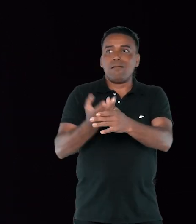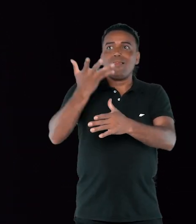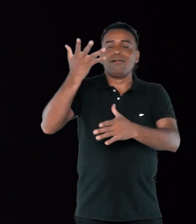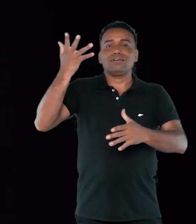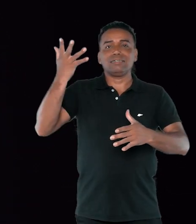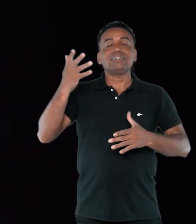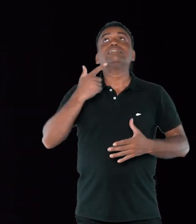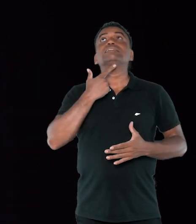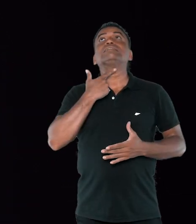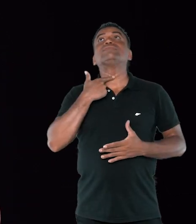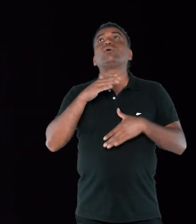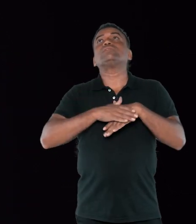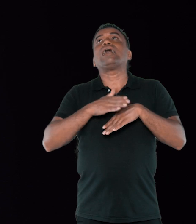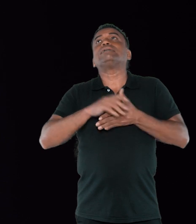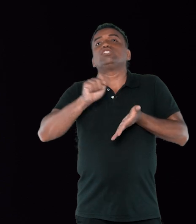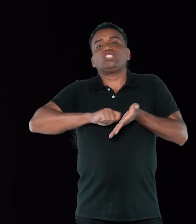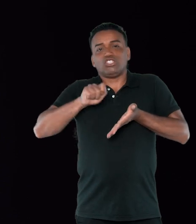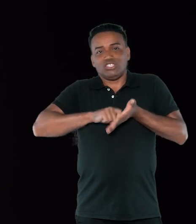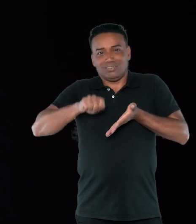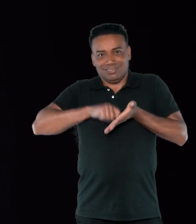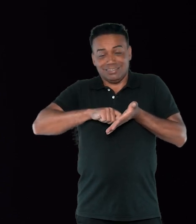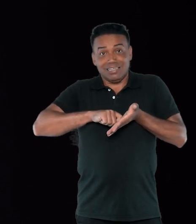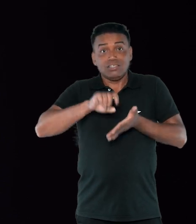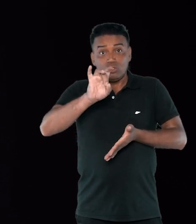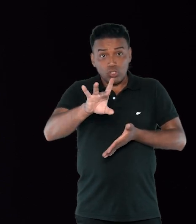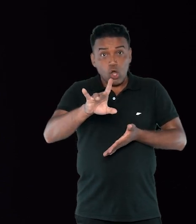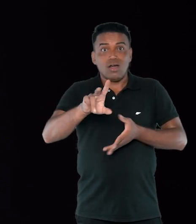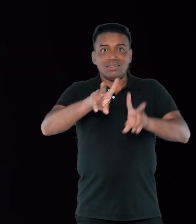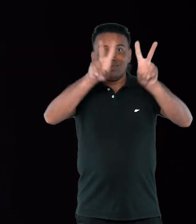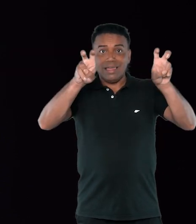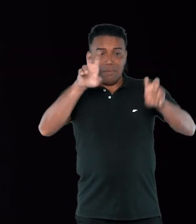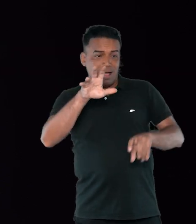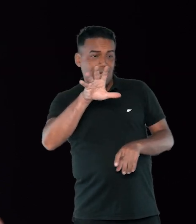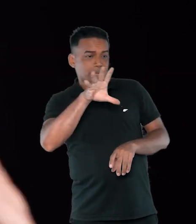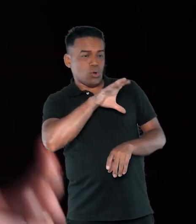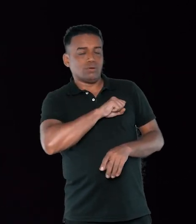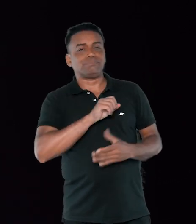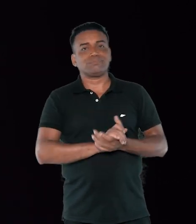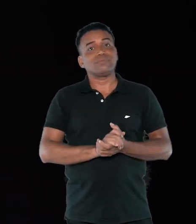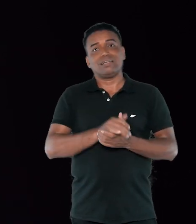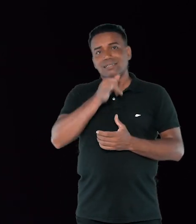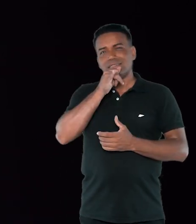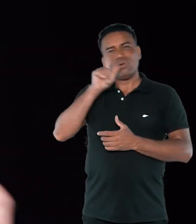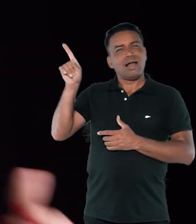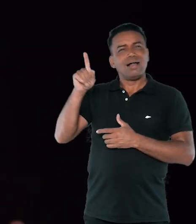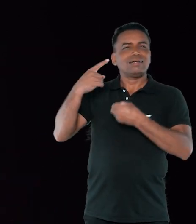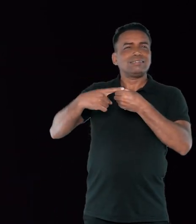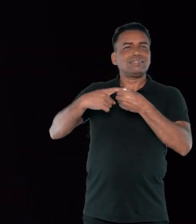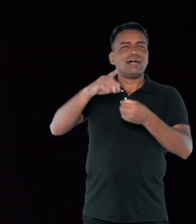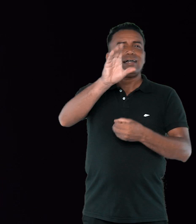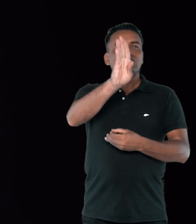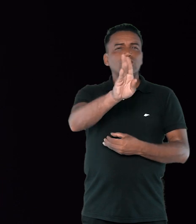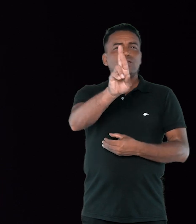mão coça, né? Mas não só com as questões amorosas, né? Então, por exemplo, a tragédia de Brumadinho, minha mão coçou, eu